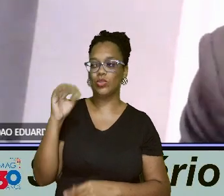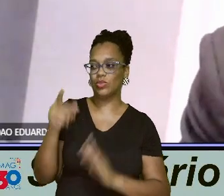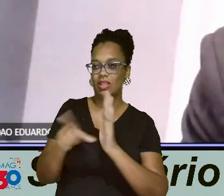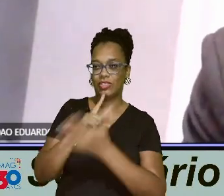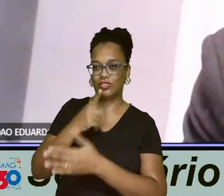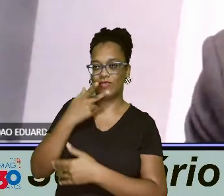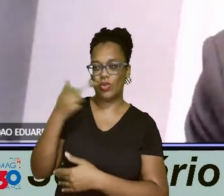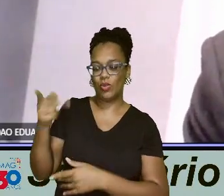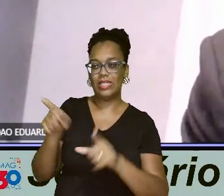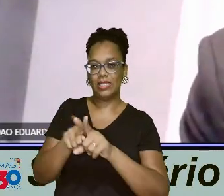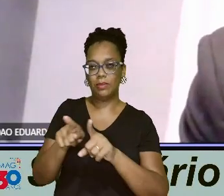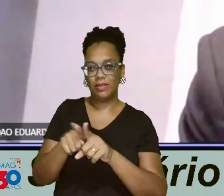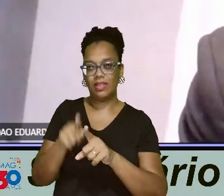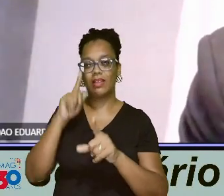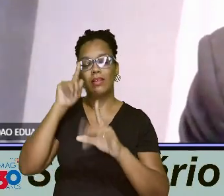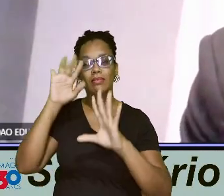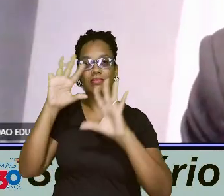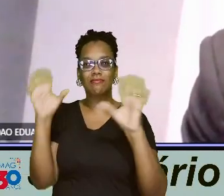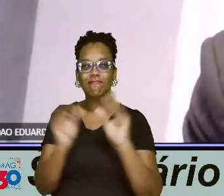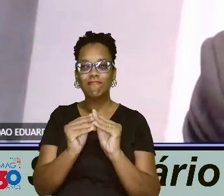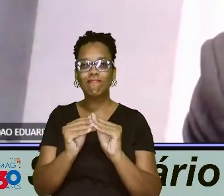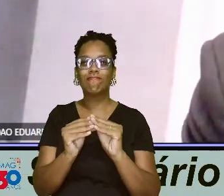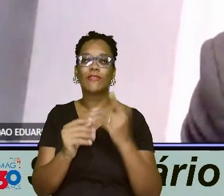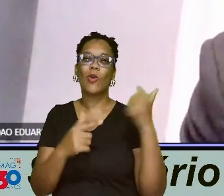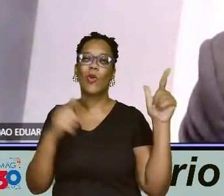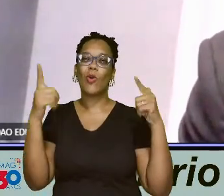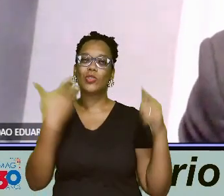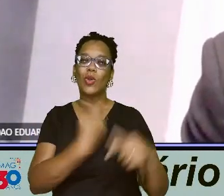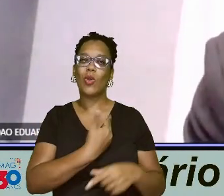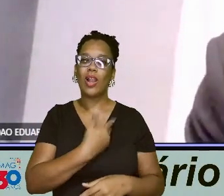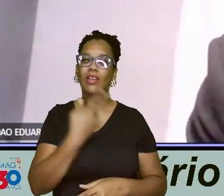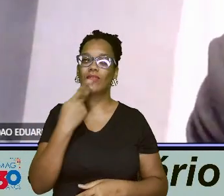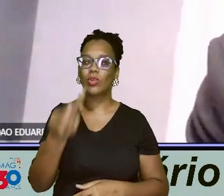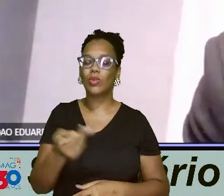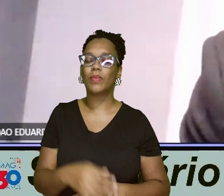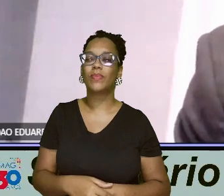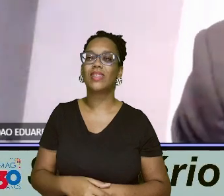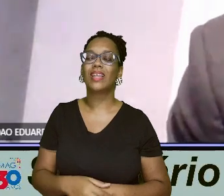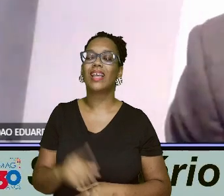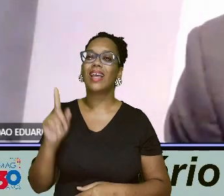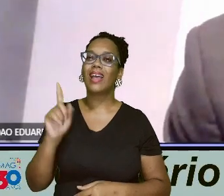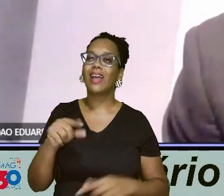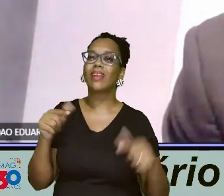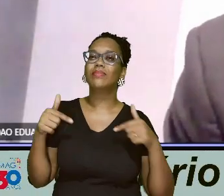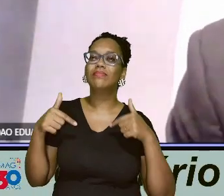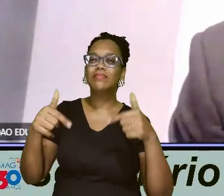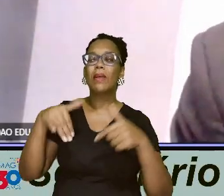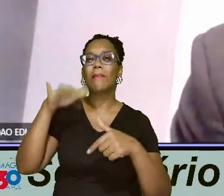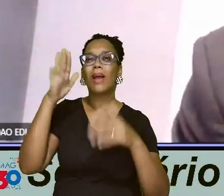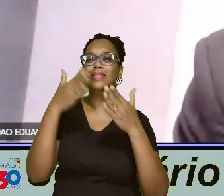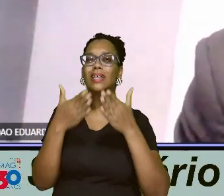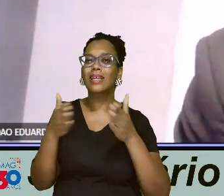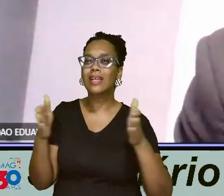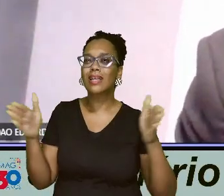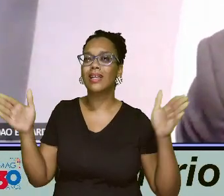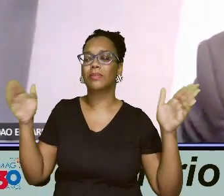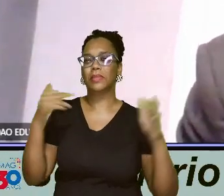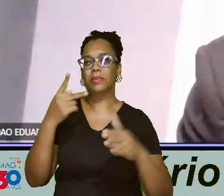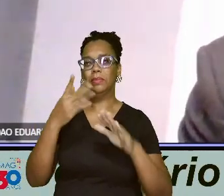também nas conclusões outros colegas mencionaram, essa aplicação mais ampla do precedente,